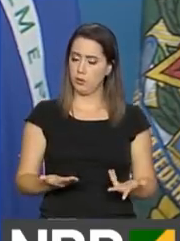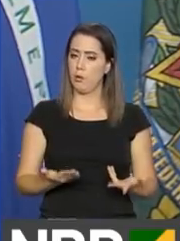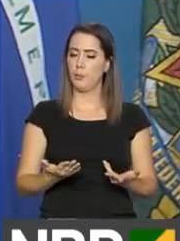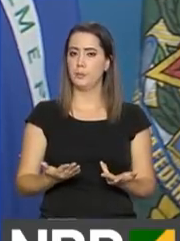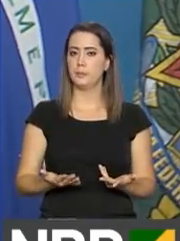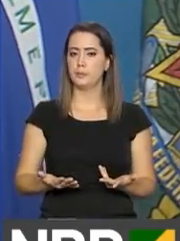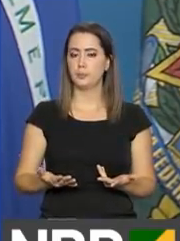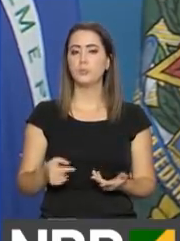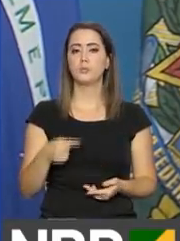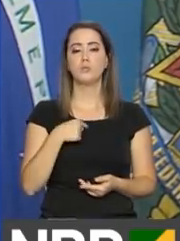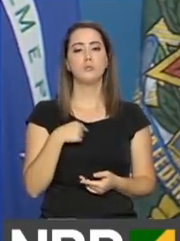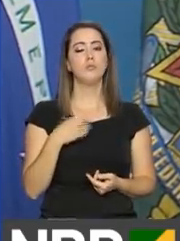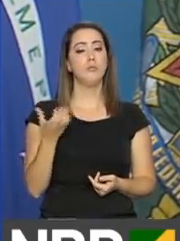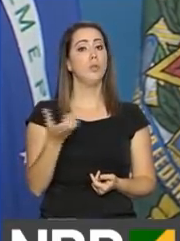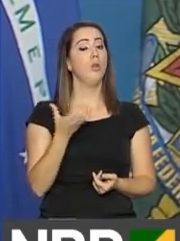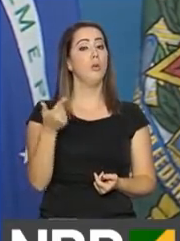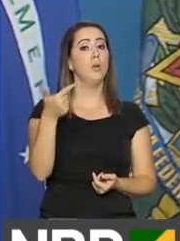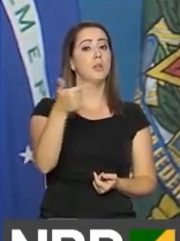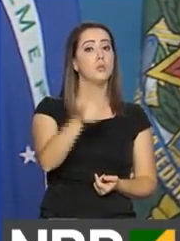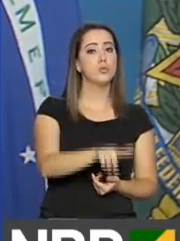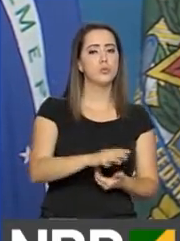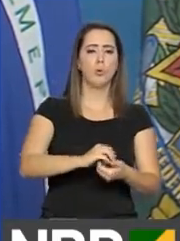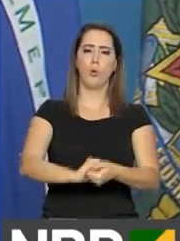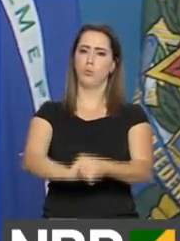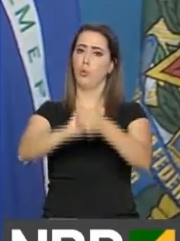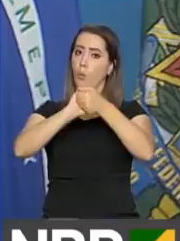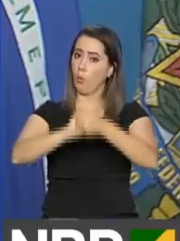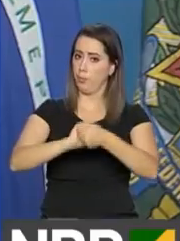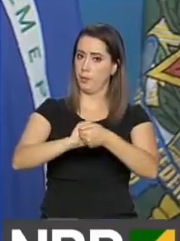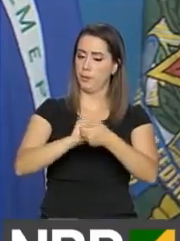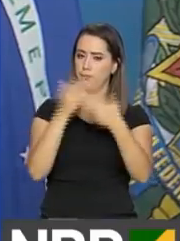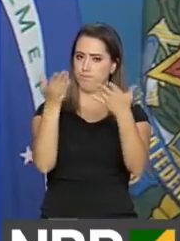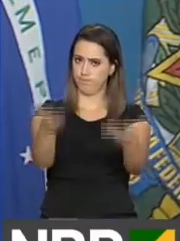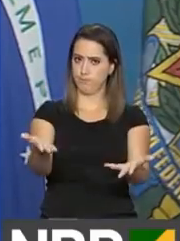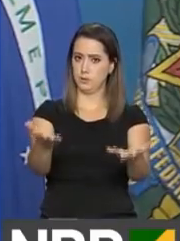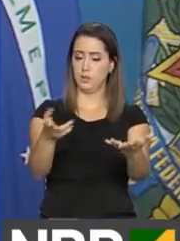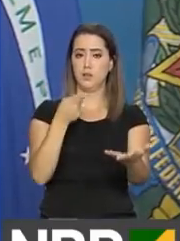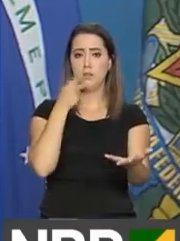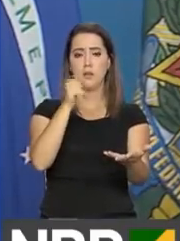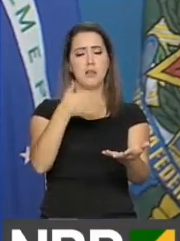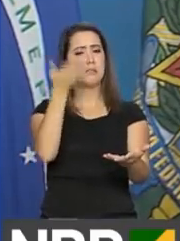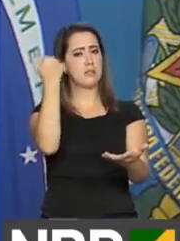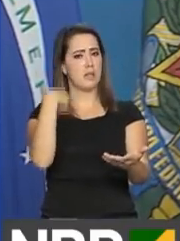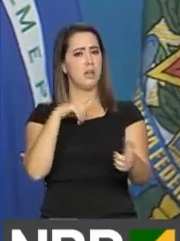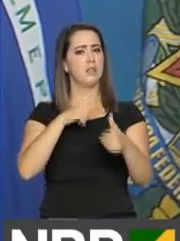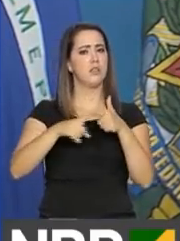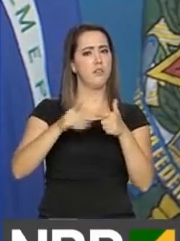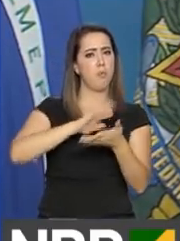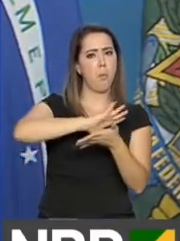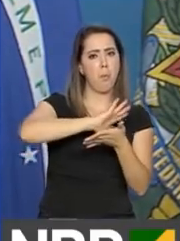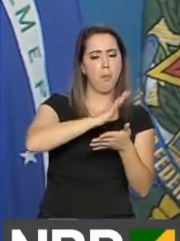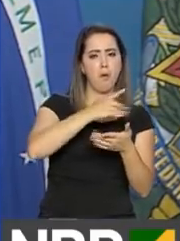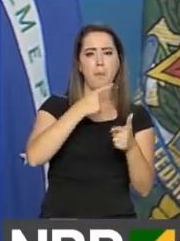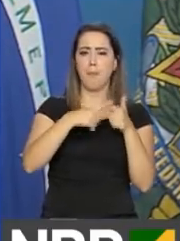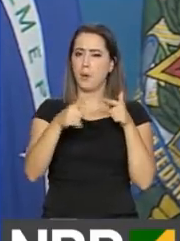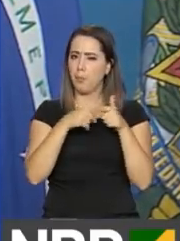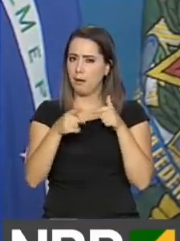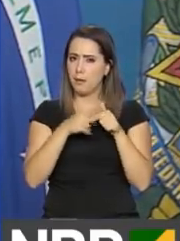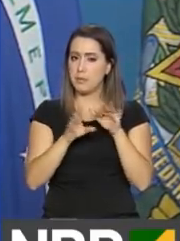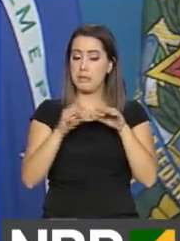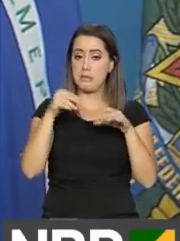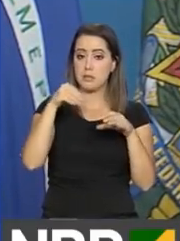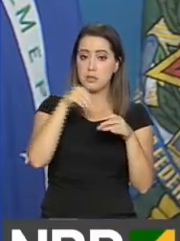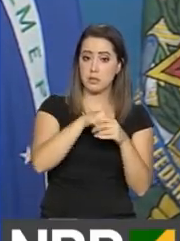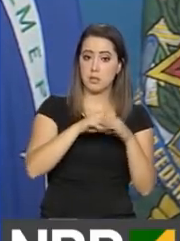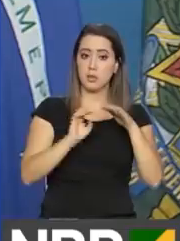eu quero mais uma vez cumprimentá-los dizer que se no passado houve abusos na petrobras eles foram